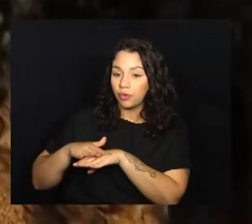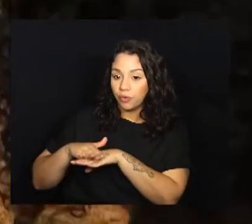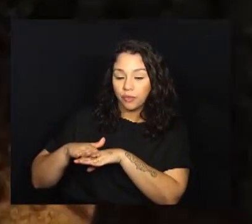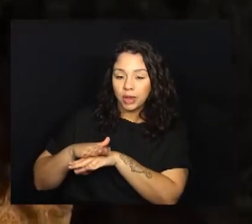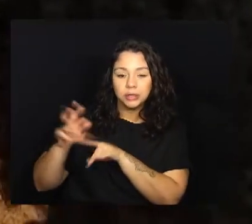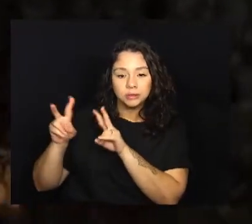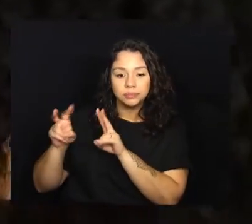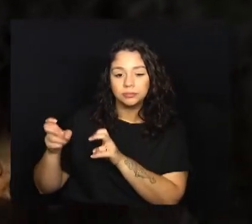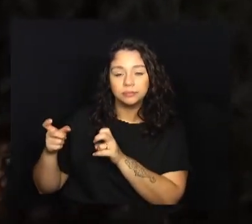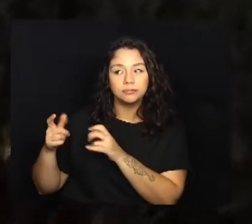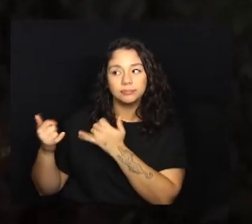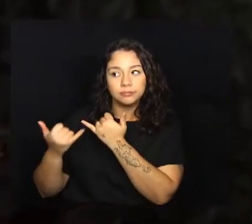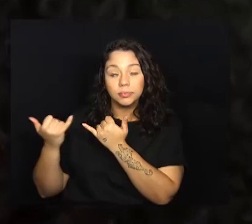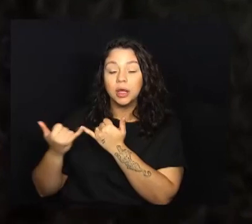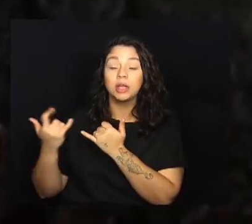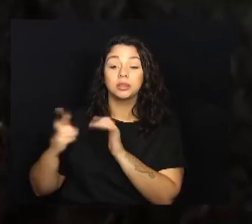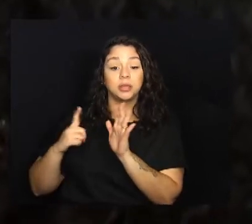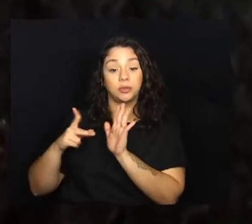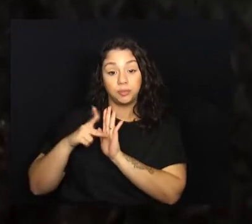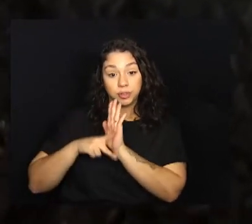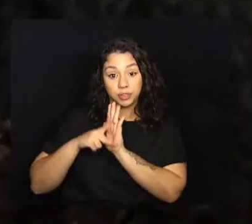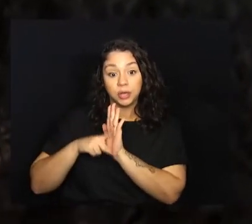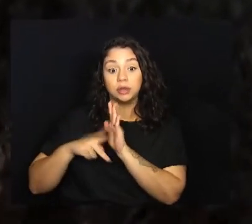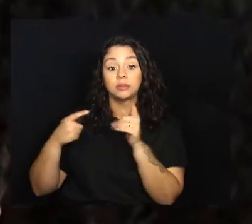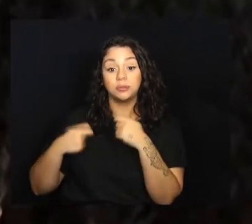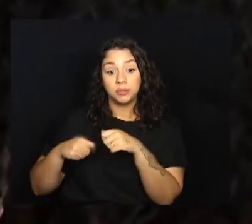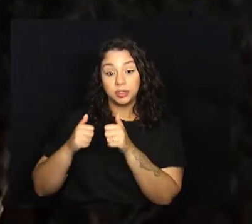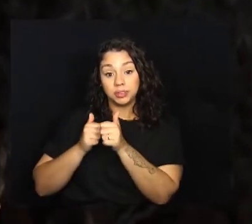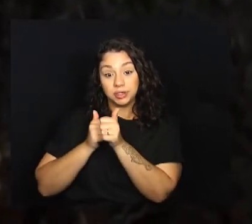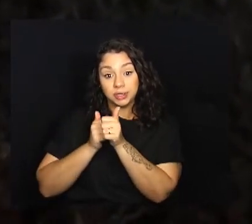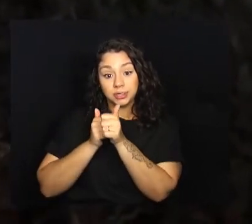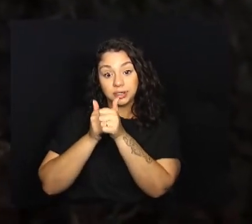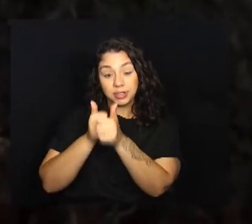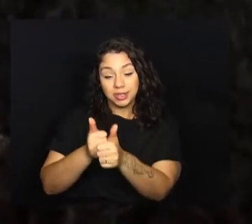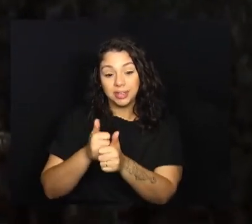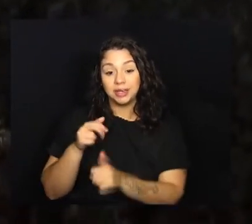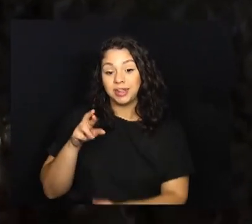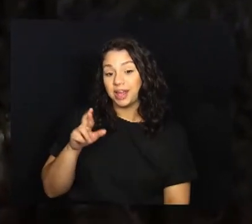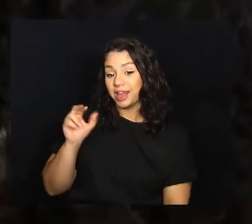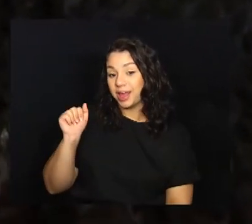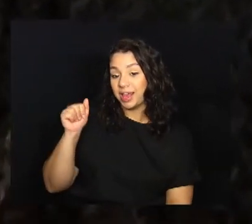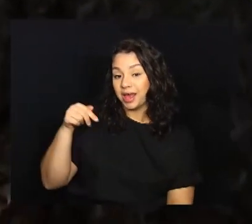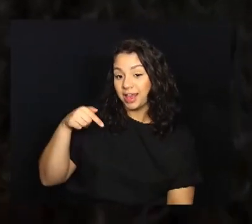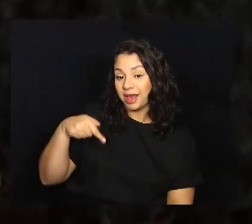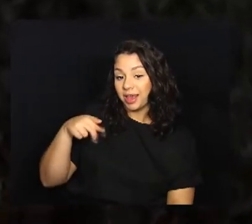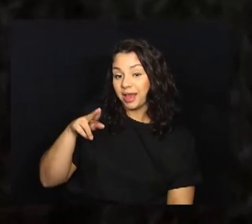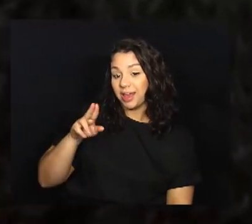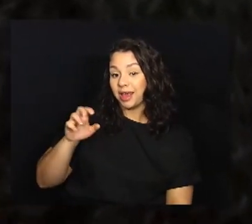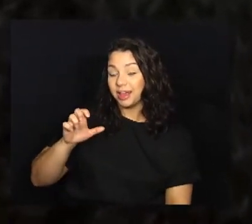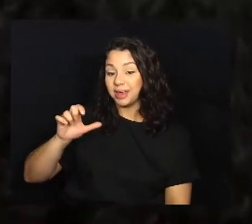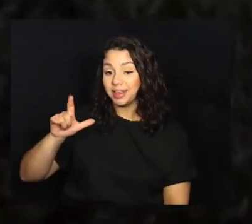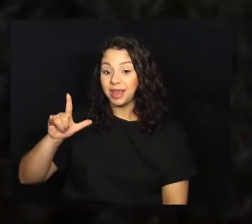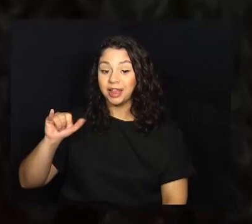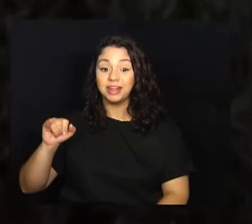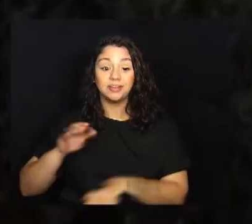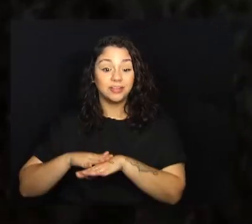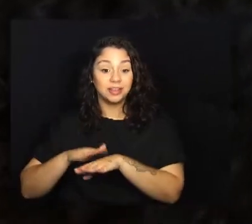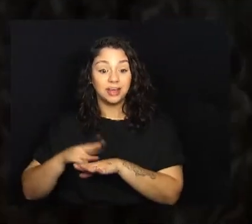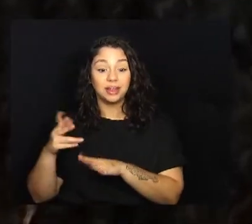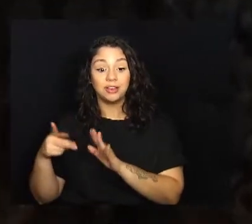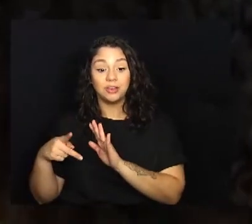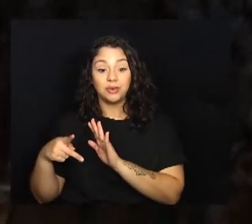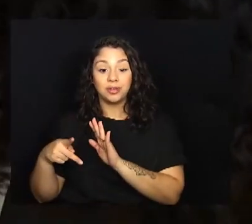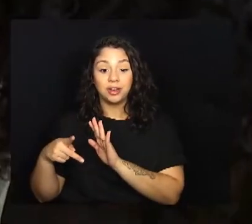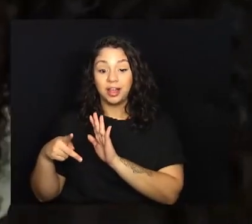para ver que tem um projeto, né, a gente tem que seguir o projeto da Raquel, ela que é a grande estrela, a gente tá ali executando o trabalho dela. E aí